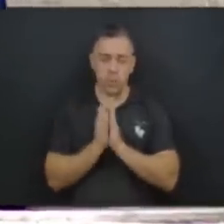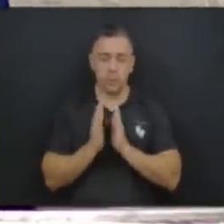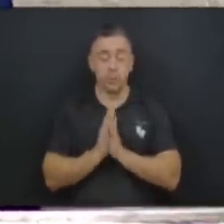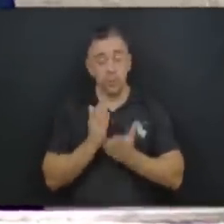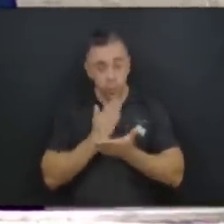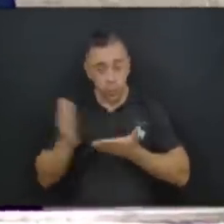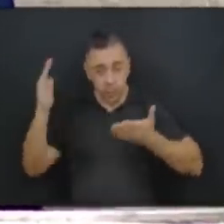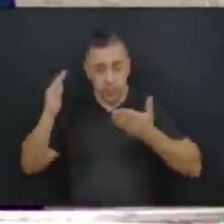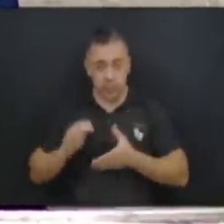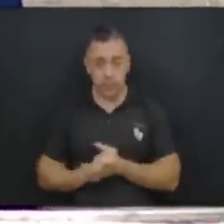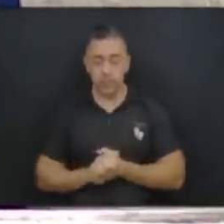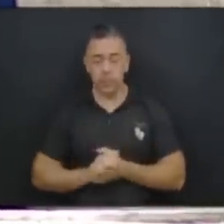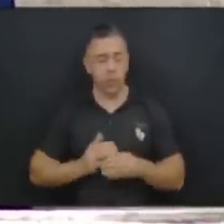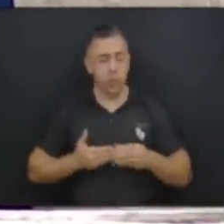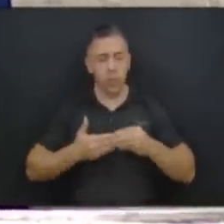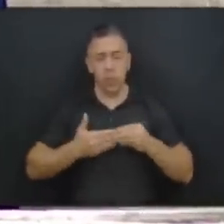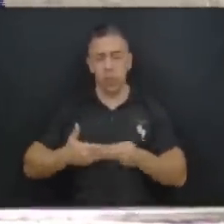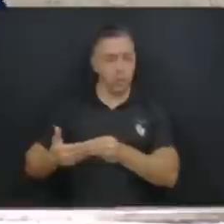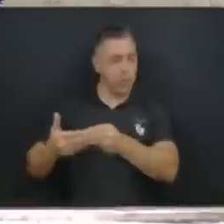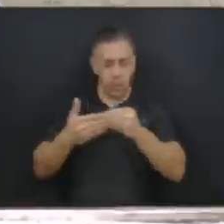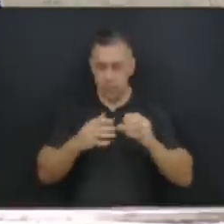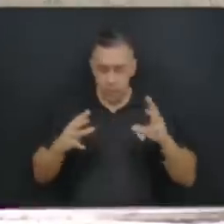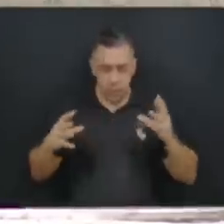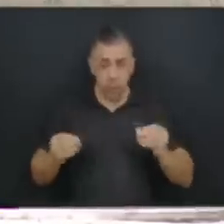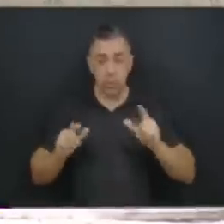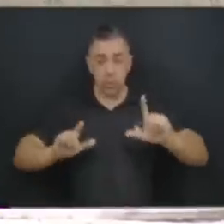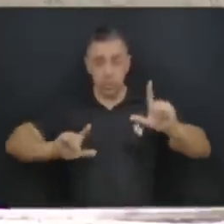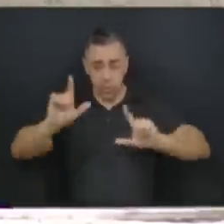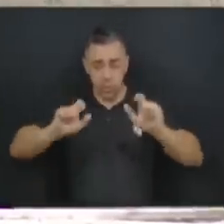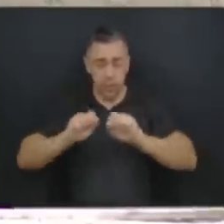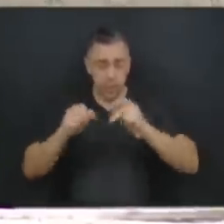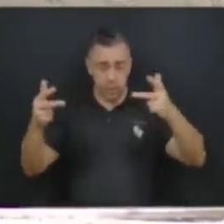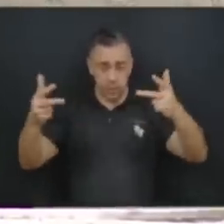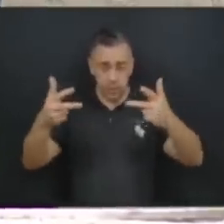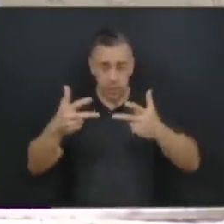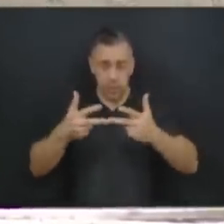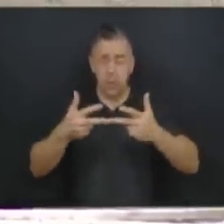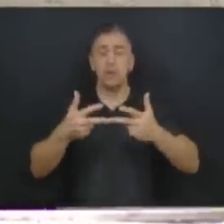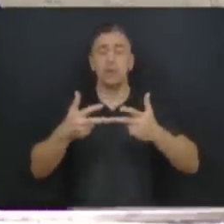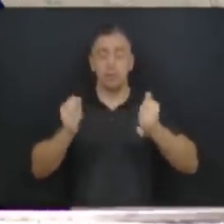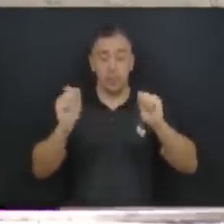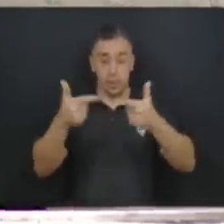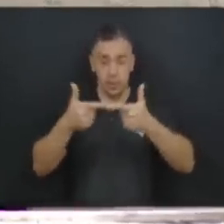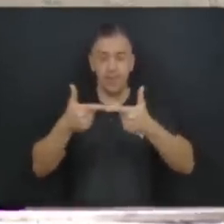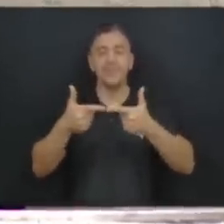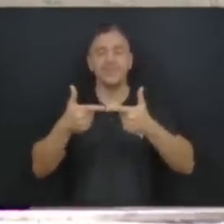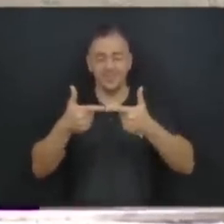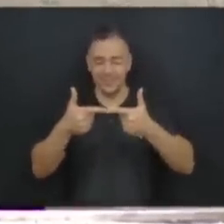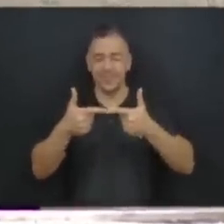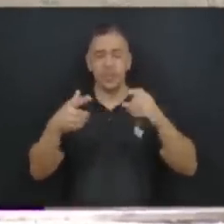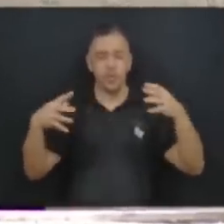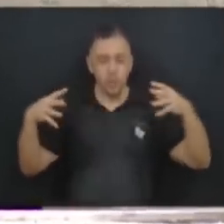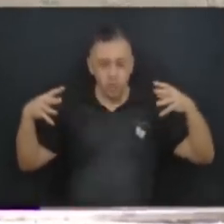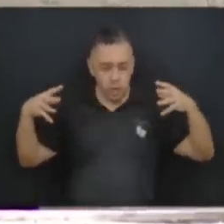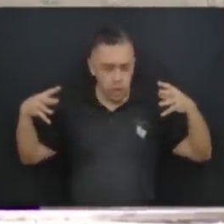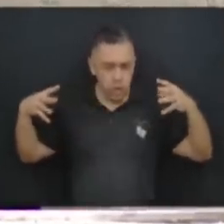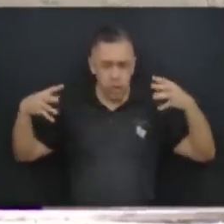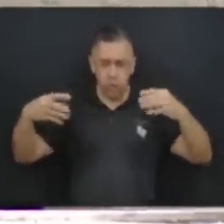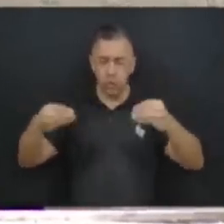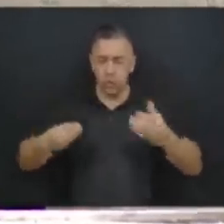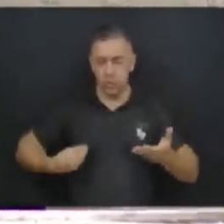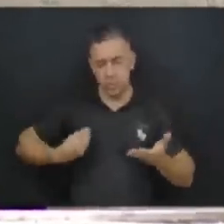de horas de hoje complementar a todos que nos acompanhe placa assembleia e TV Assembleia todos que se encontram aqui